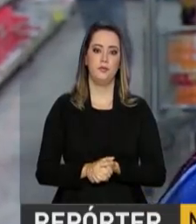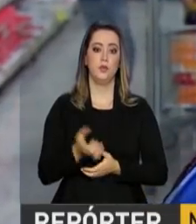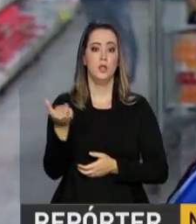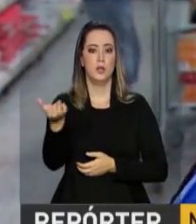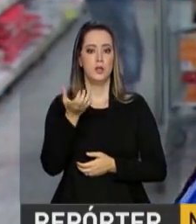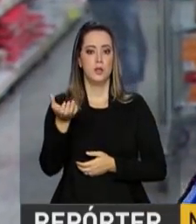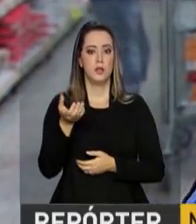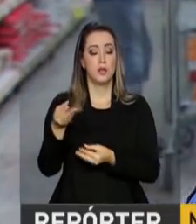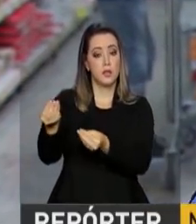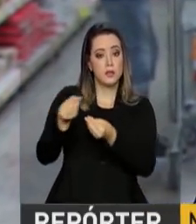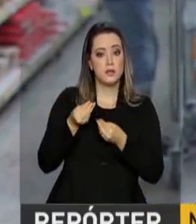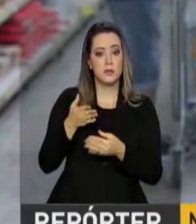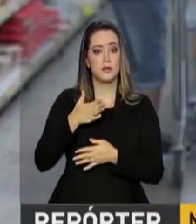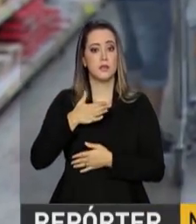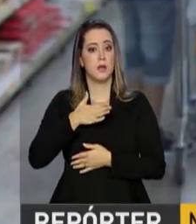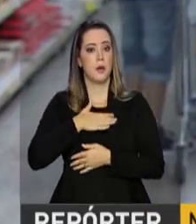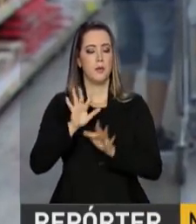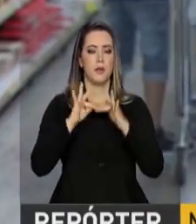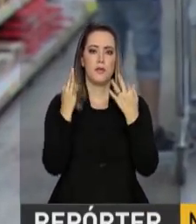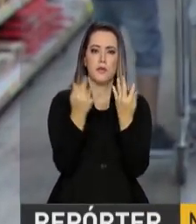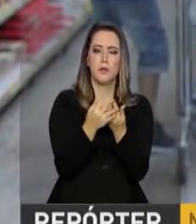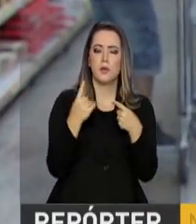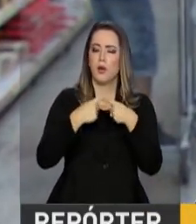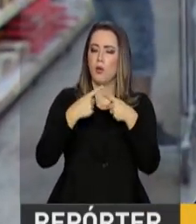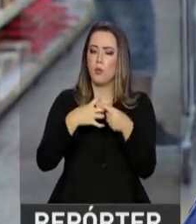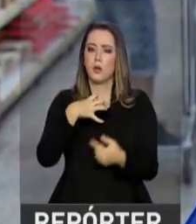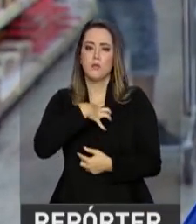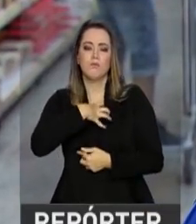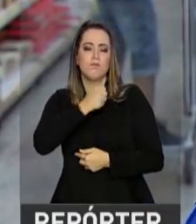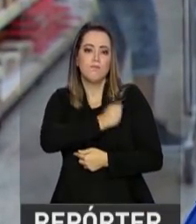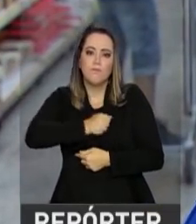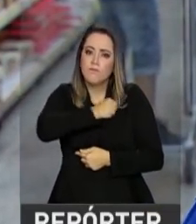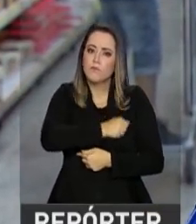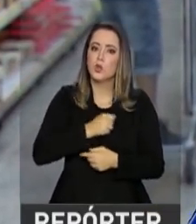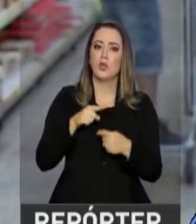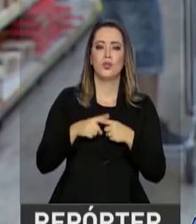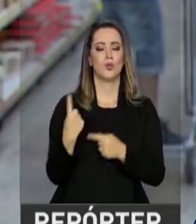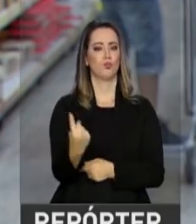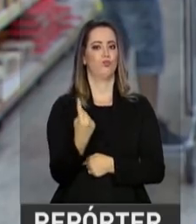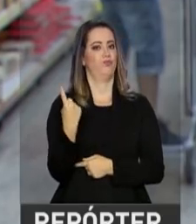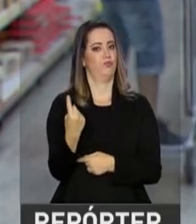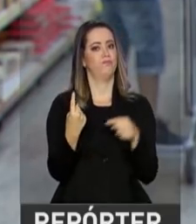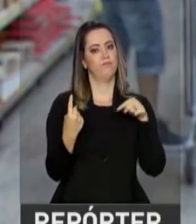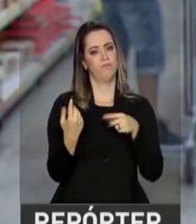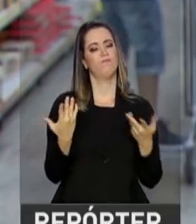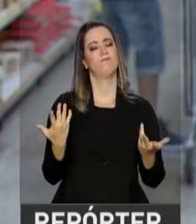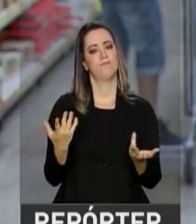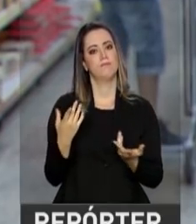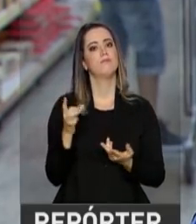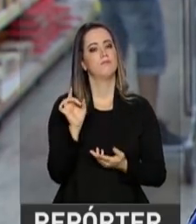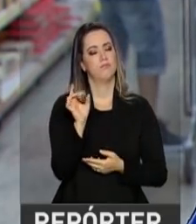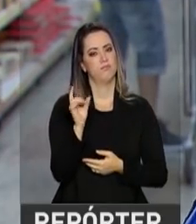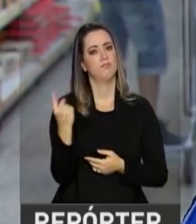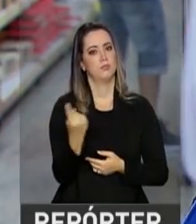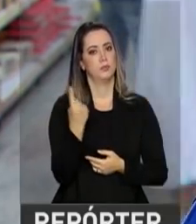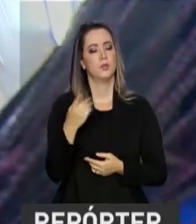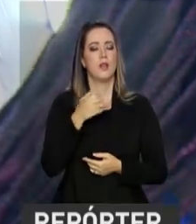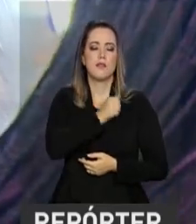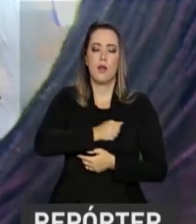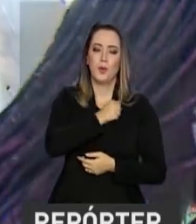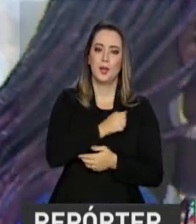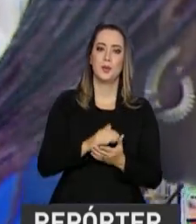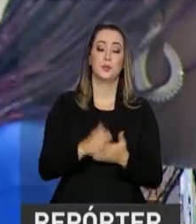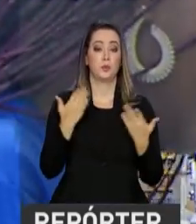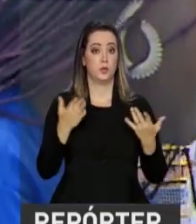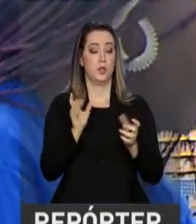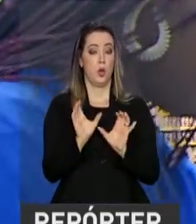eles o fato muito a qualidade e muito porque agora só eu que ficar aqui sozinho muita saudade os